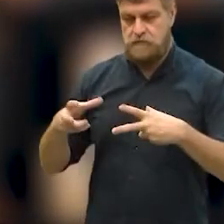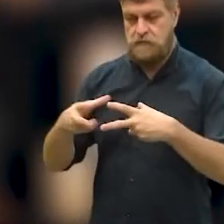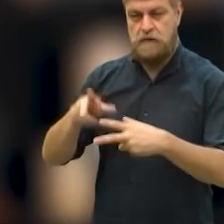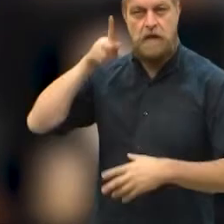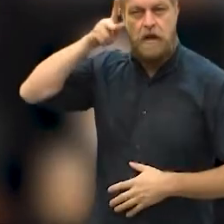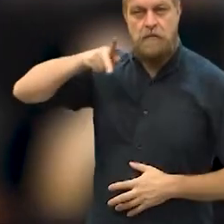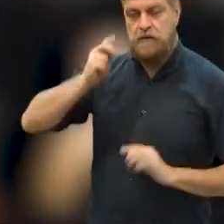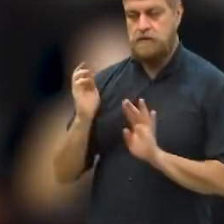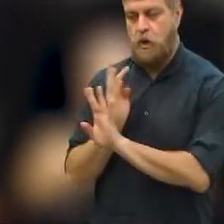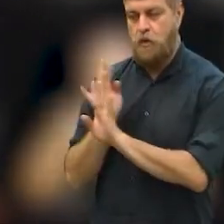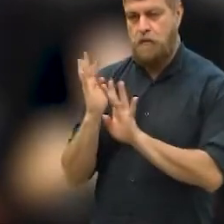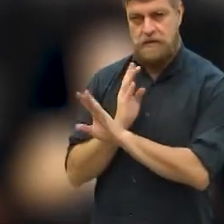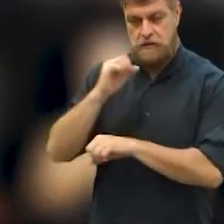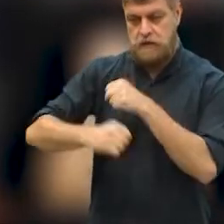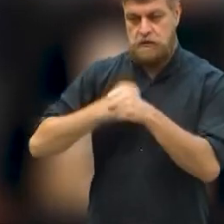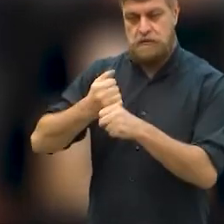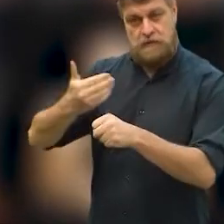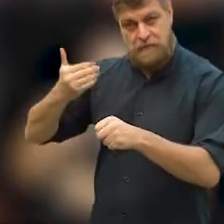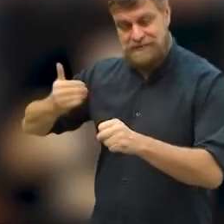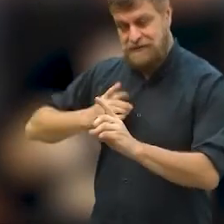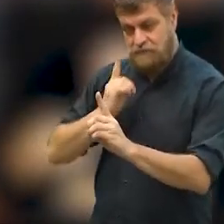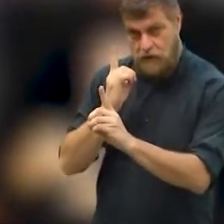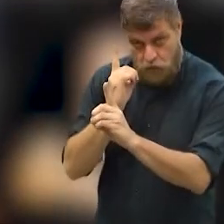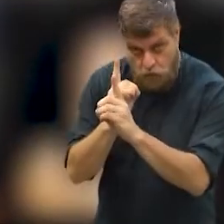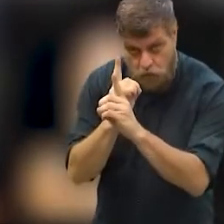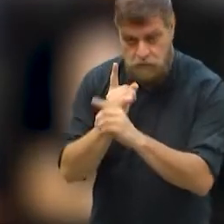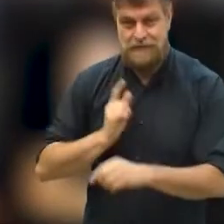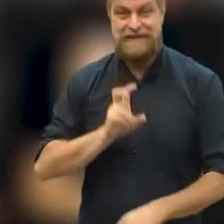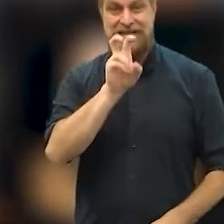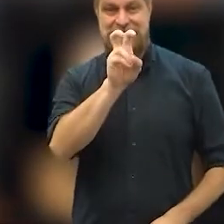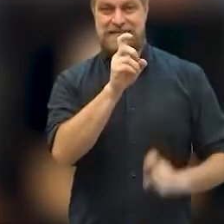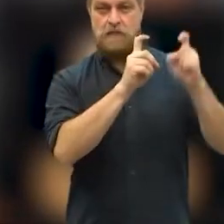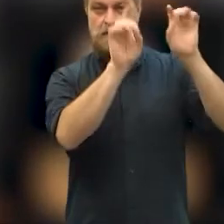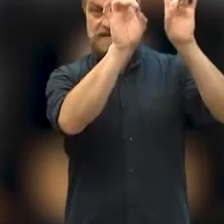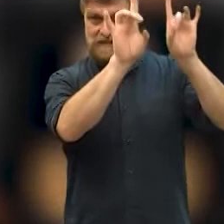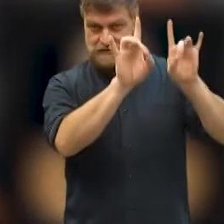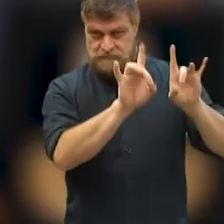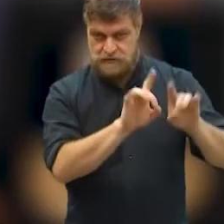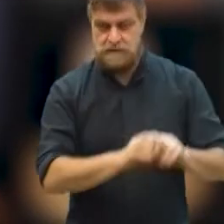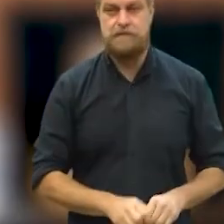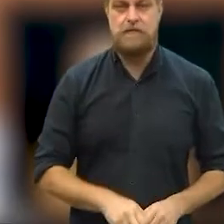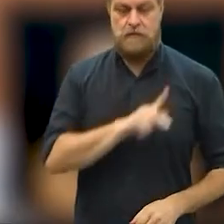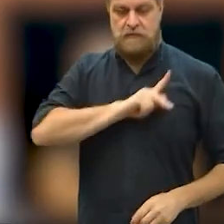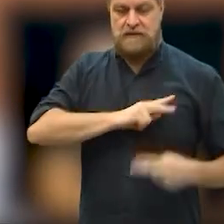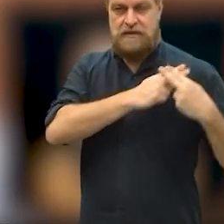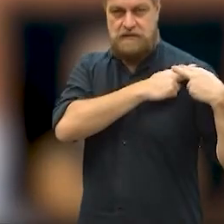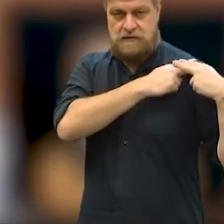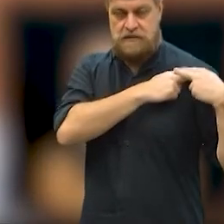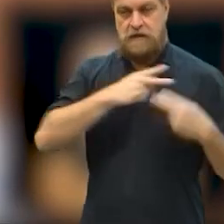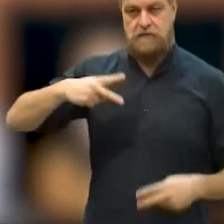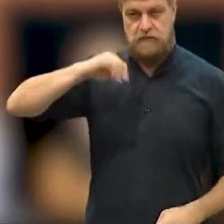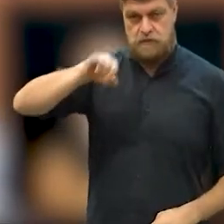A Comissão de Política Urbana realizou no ano passado um encontro ordinário e 5 reuniões extraordinárias. O presidente